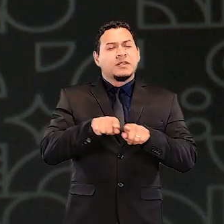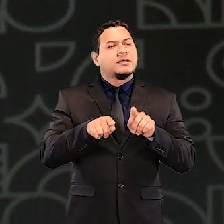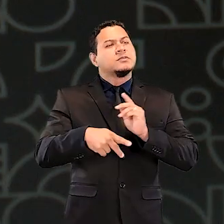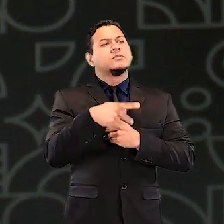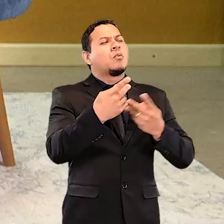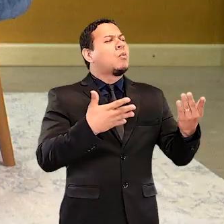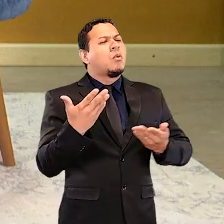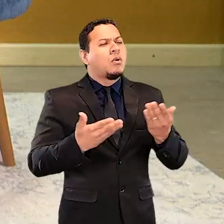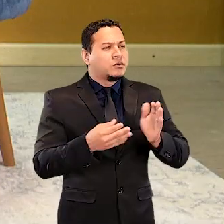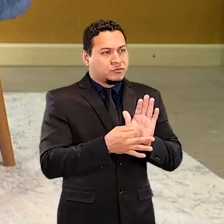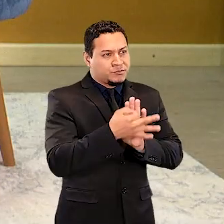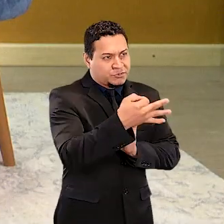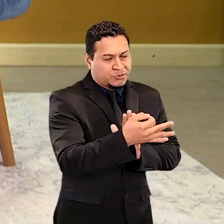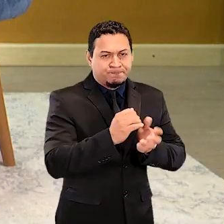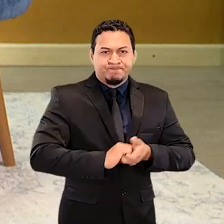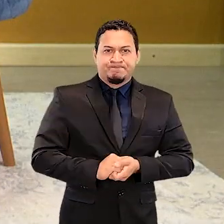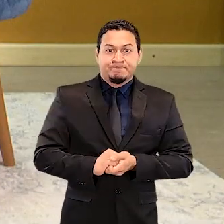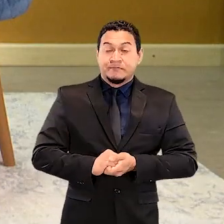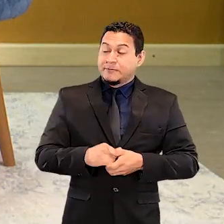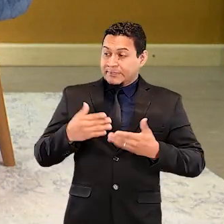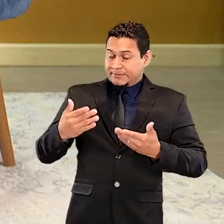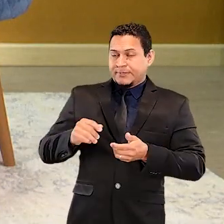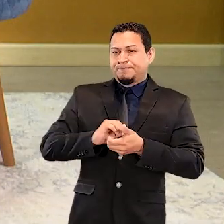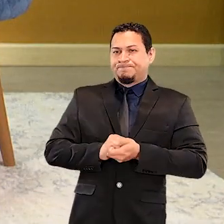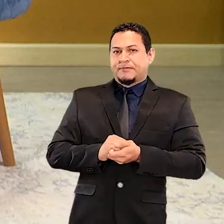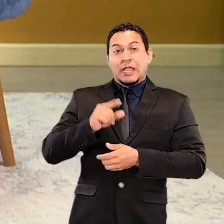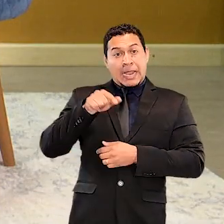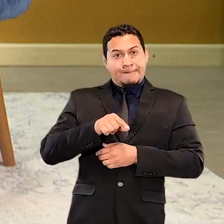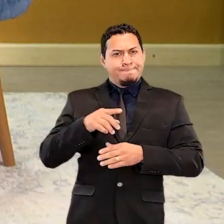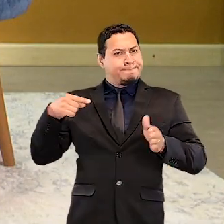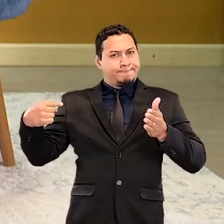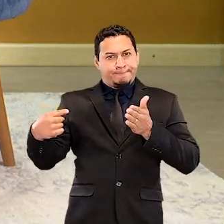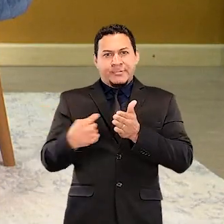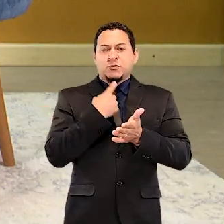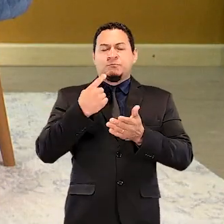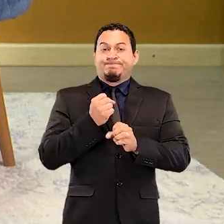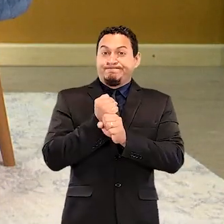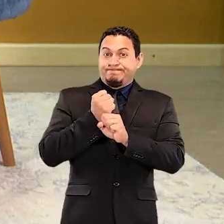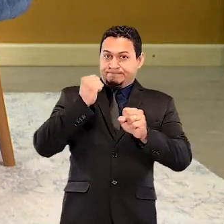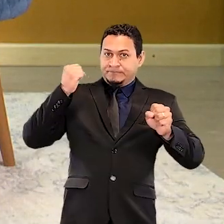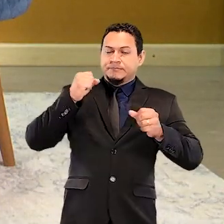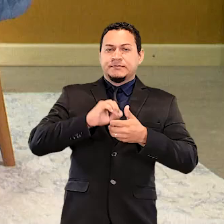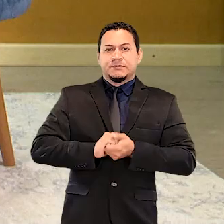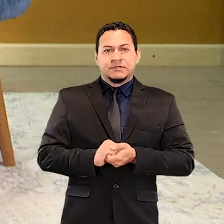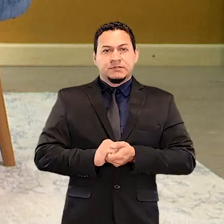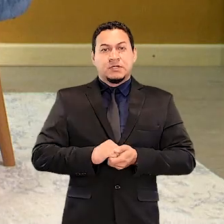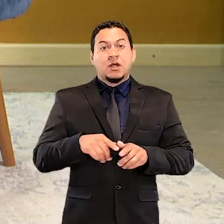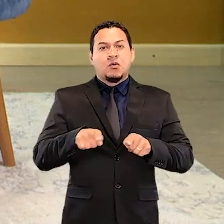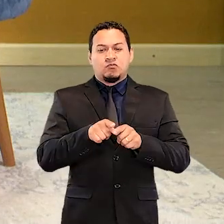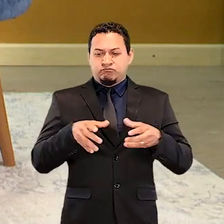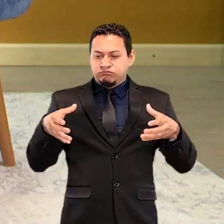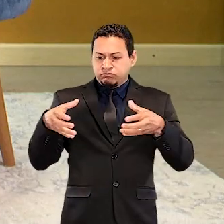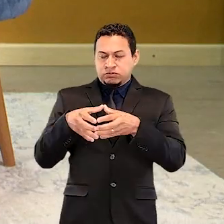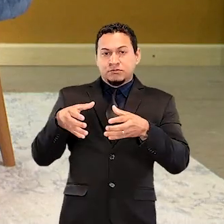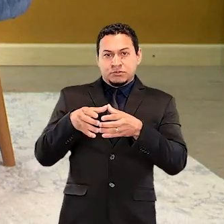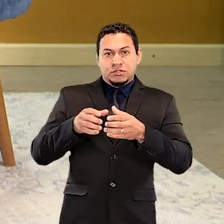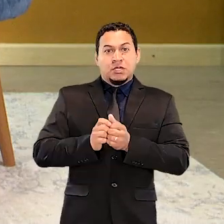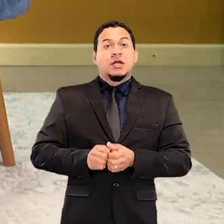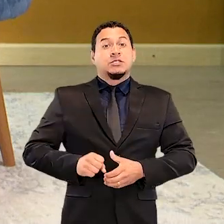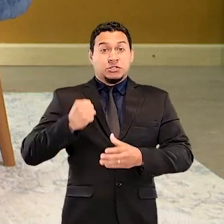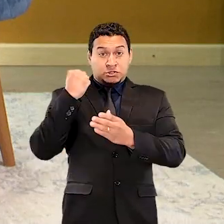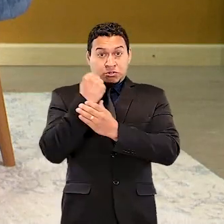sua opinião? Bom, Érica, essa é a pergunta da vez, né? O Fórum Brasileiro de Segurança Pública noticiou esse